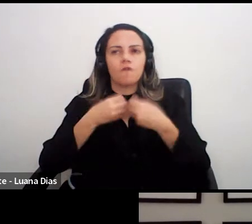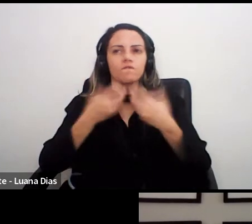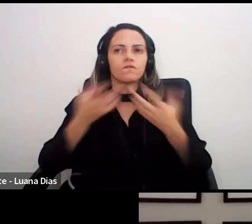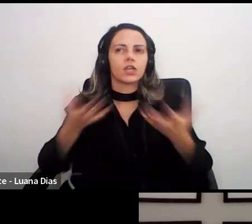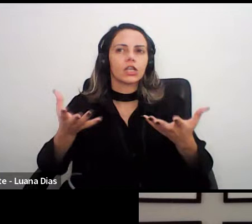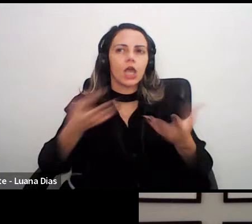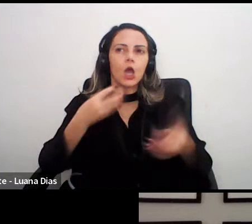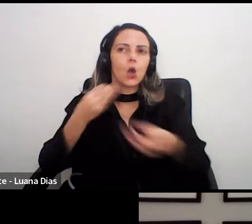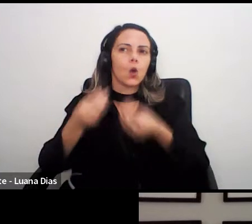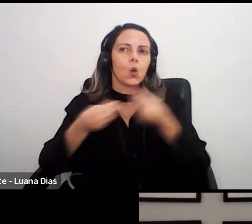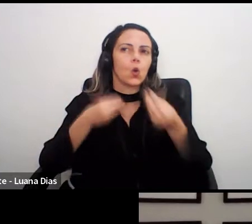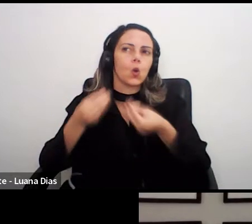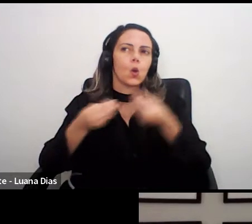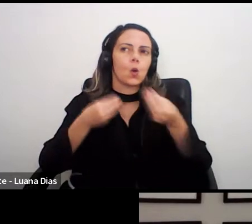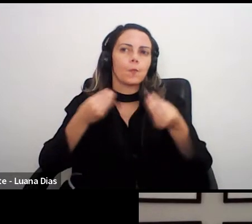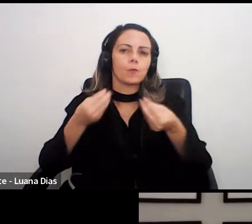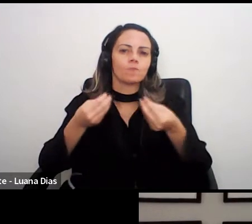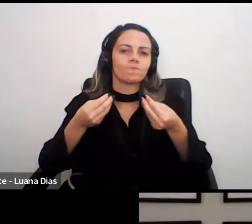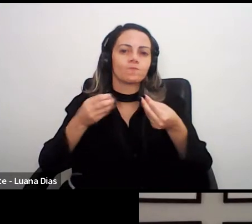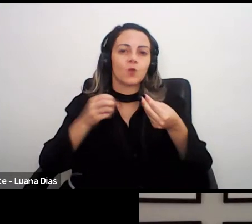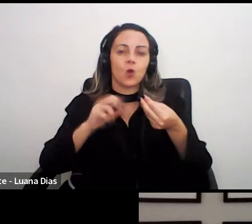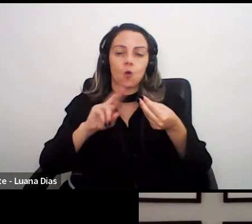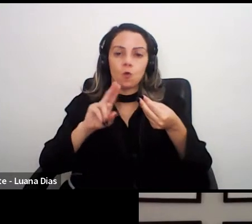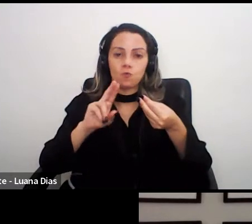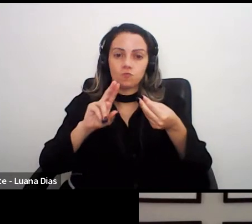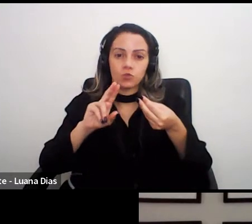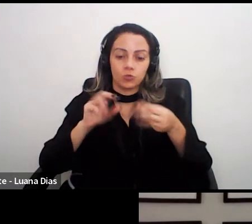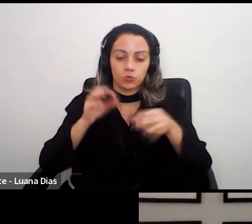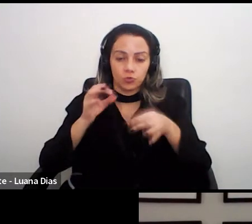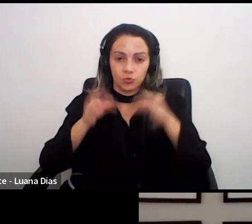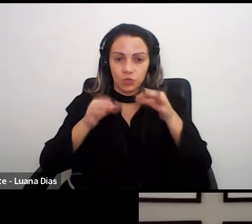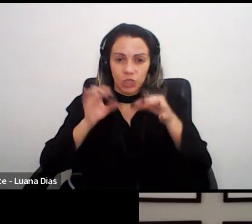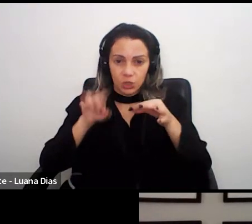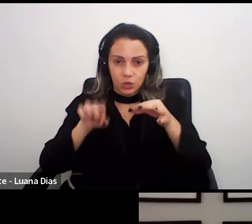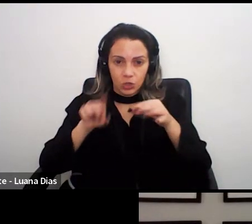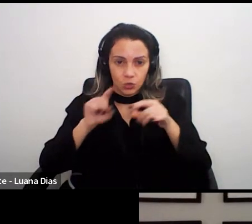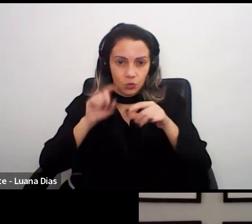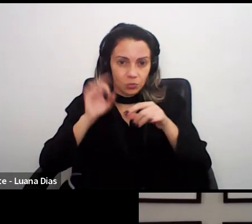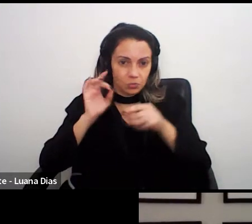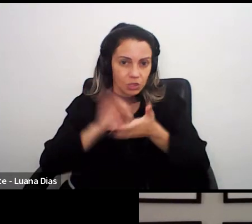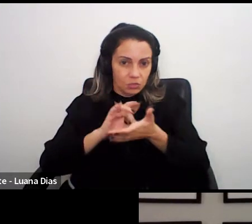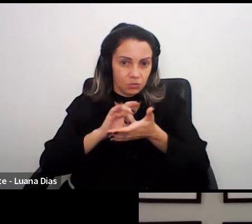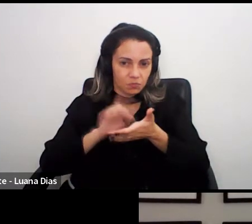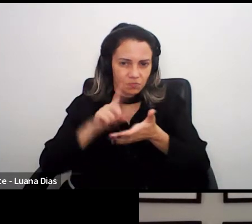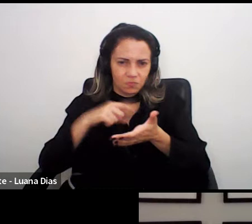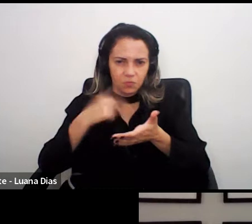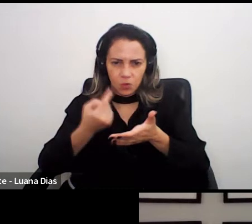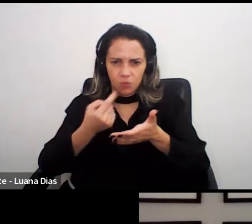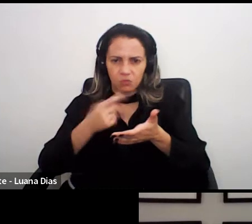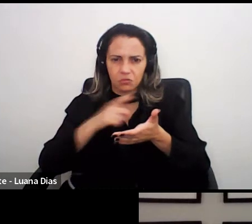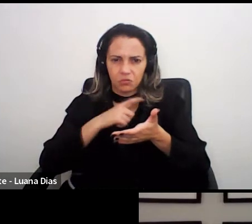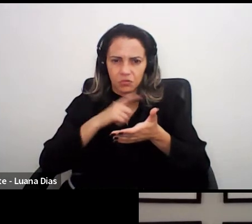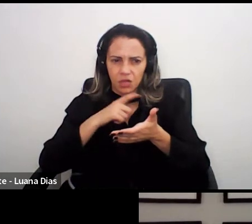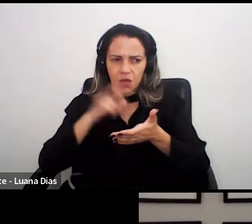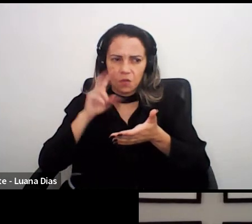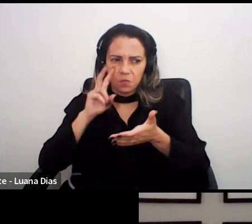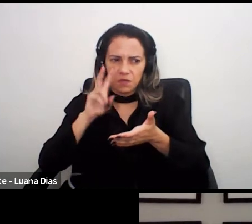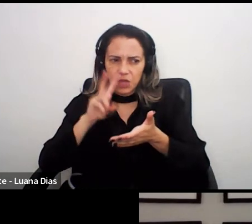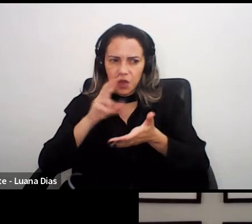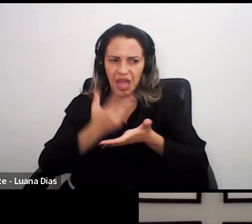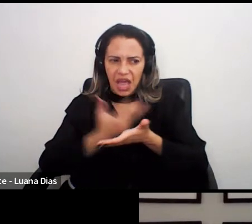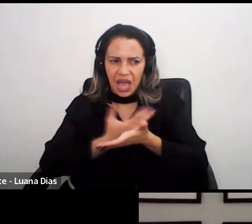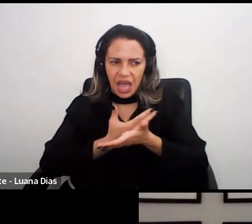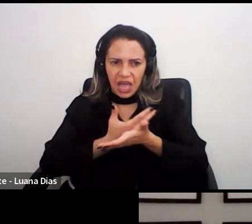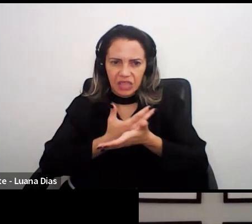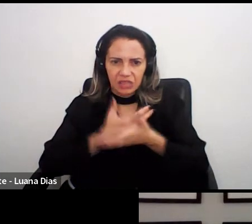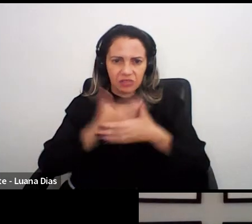esse sentido de justiça? Ou será que a justiça é só isso mesmo? Será que a gente está com uma visão errada? E essas outras questões